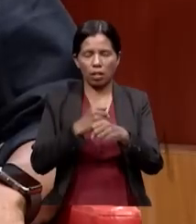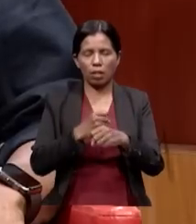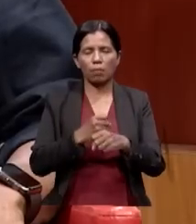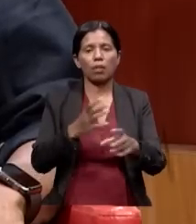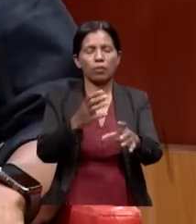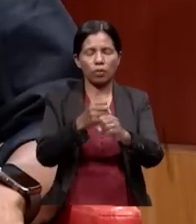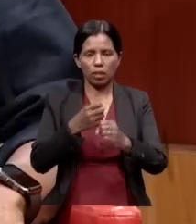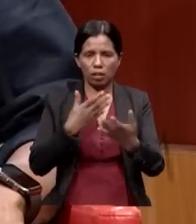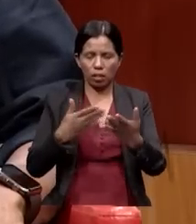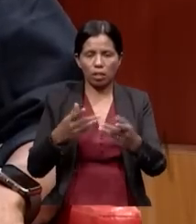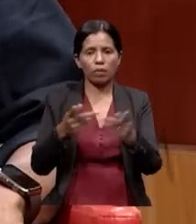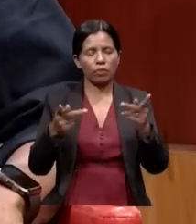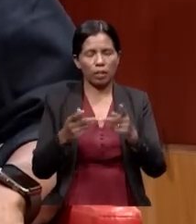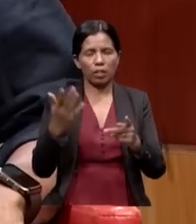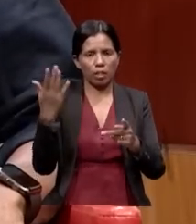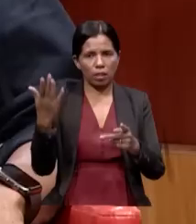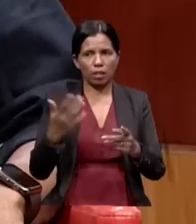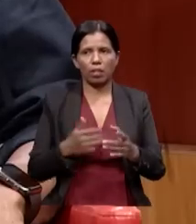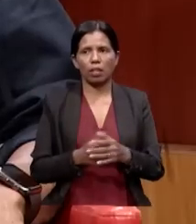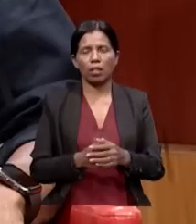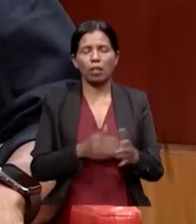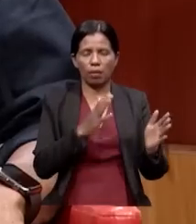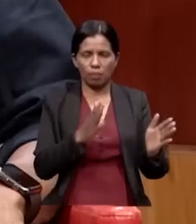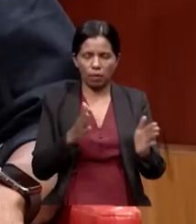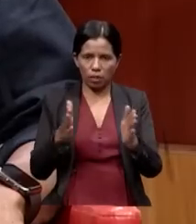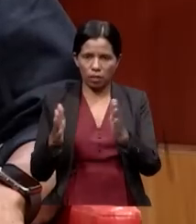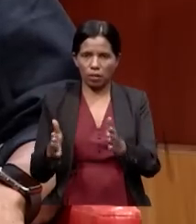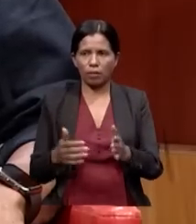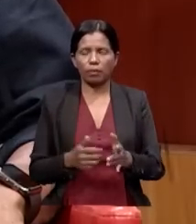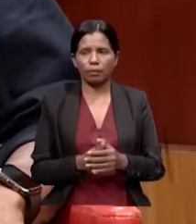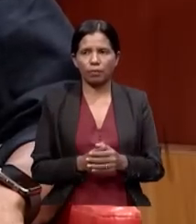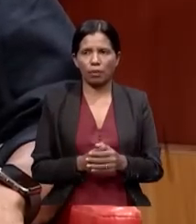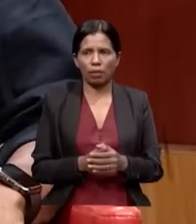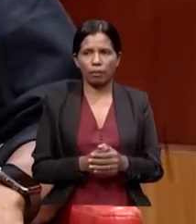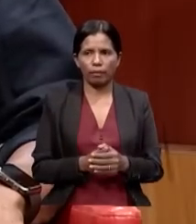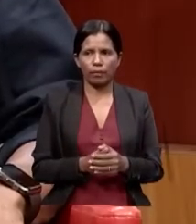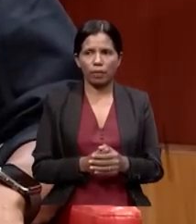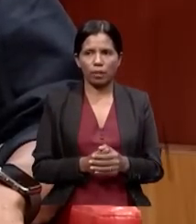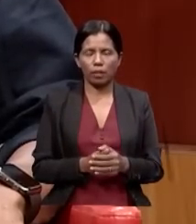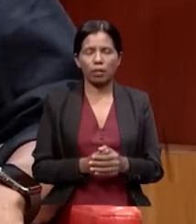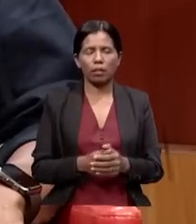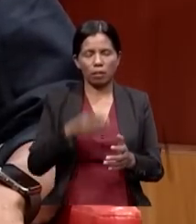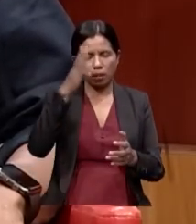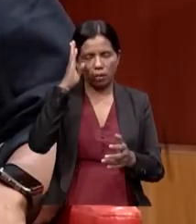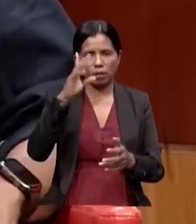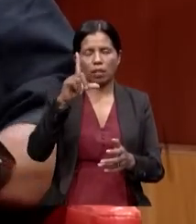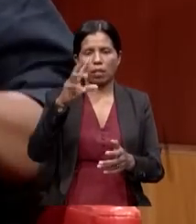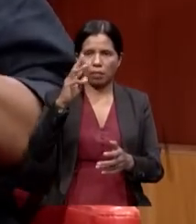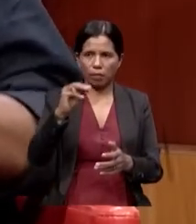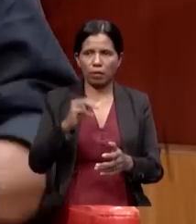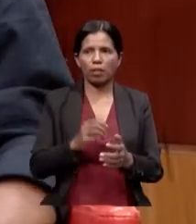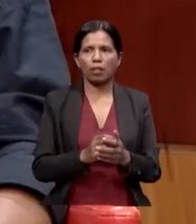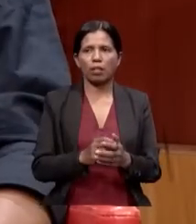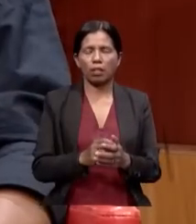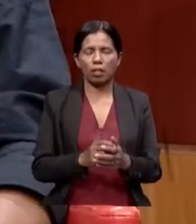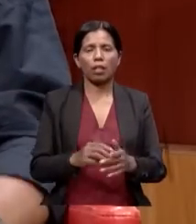refere. E processo nebe maka agora rako imputa ba ia senhor LM ne